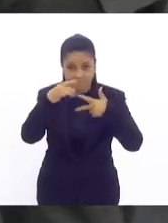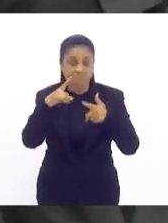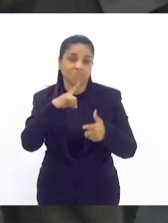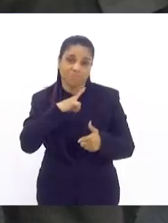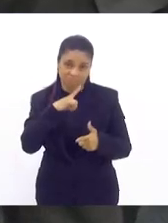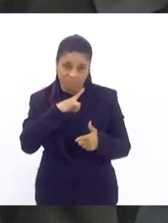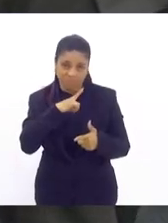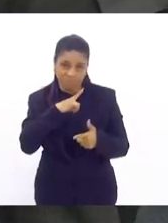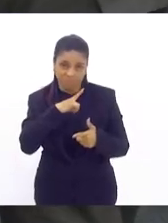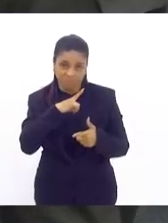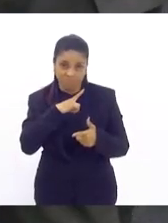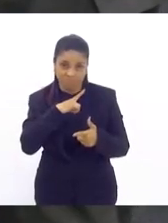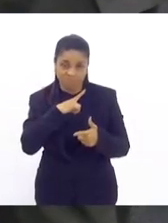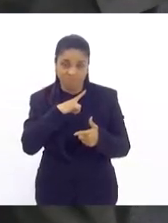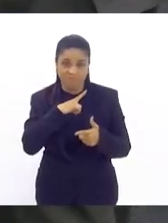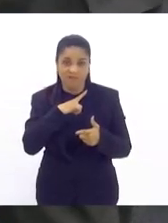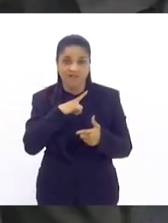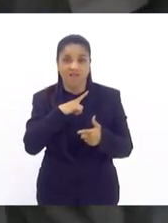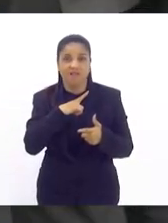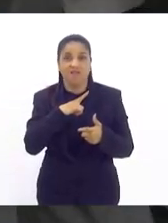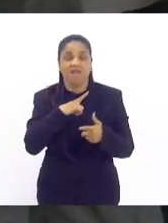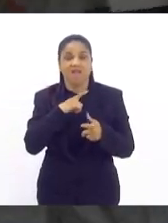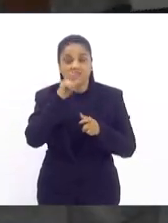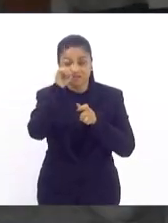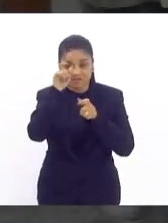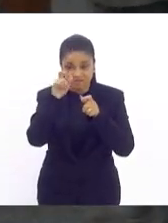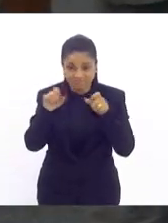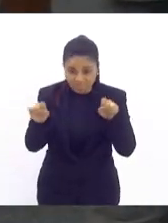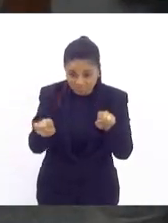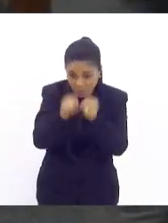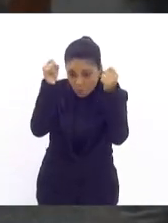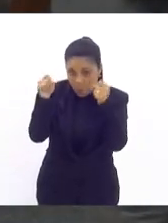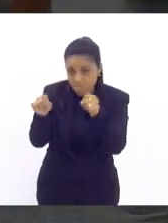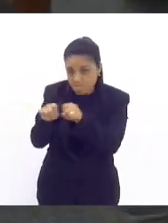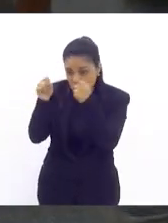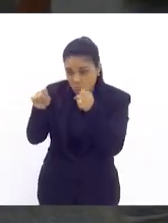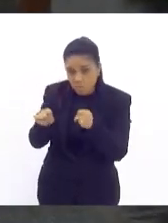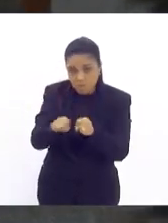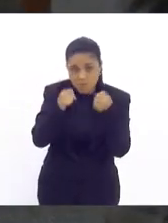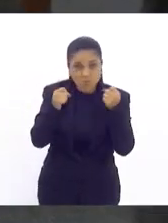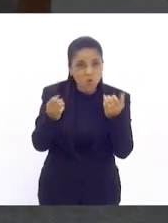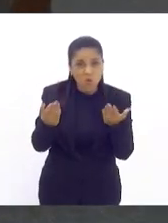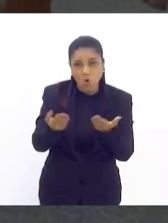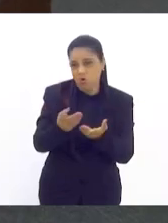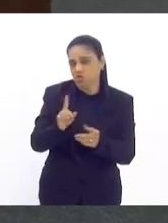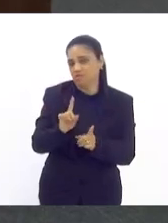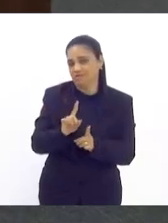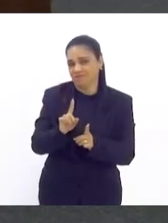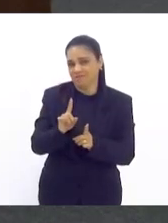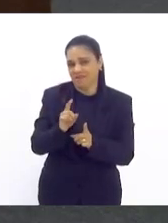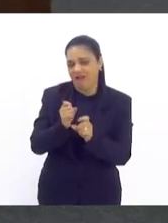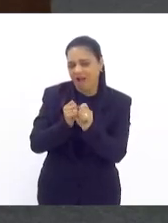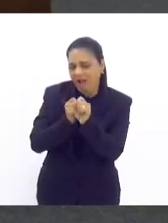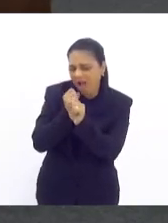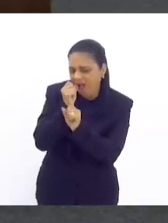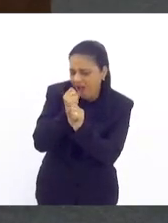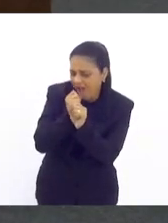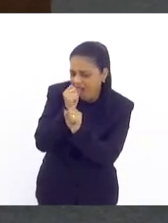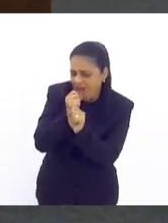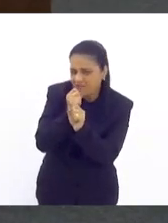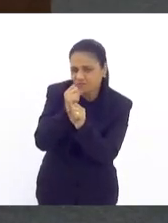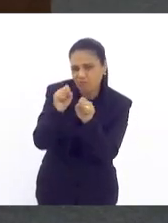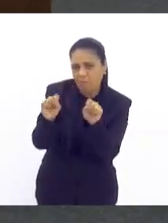liturgia tá rompida e não tá rompida hoje já tá rompida há bastante tempo